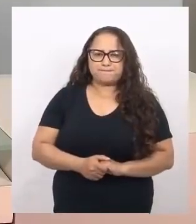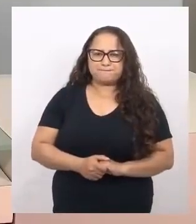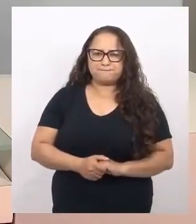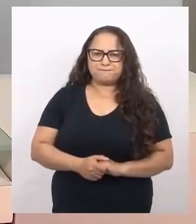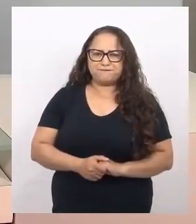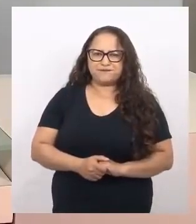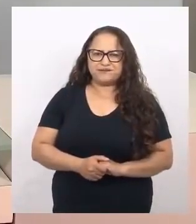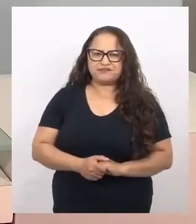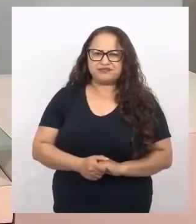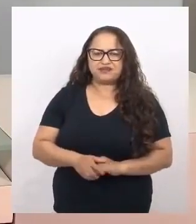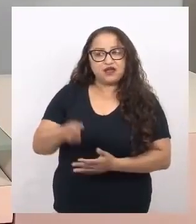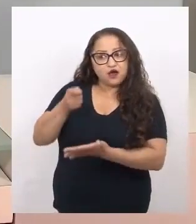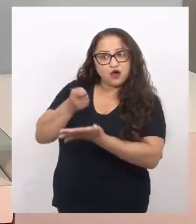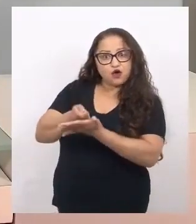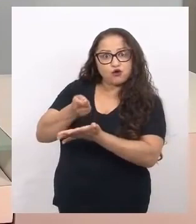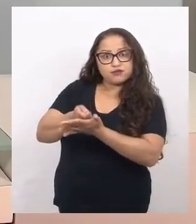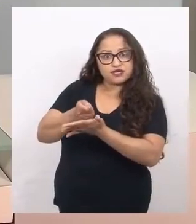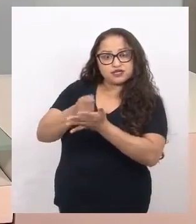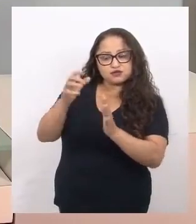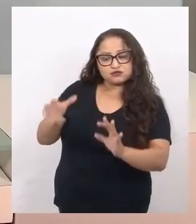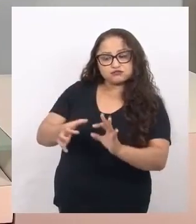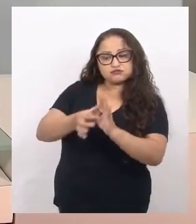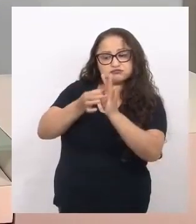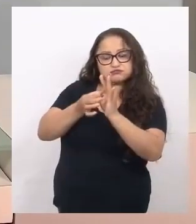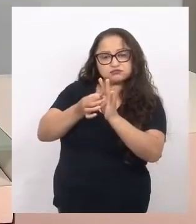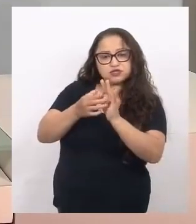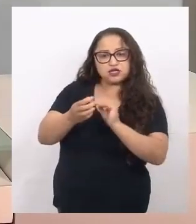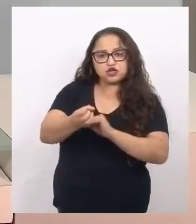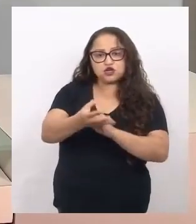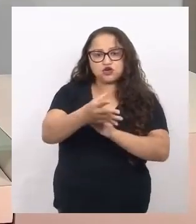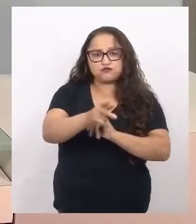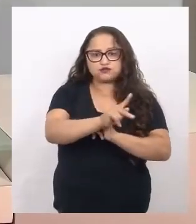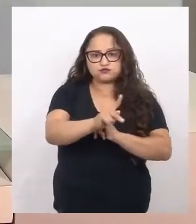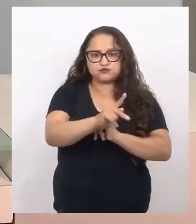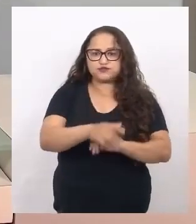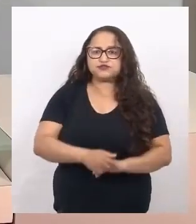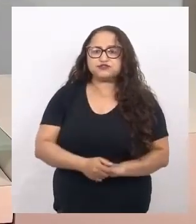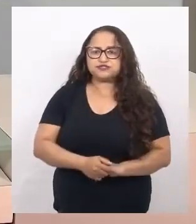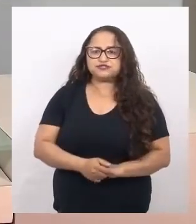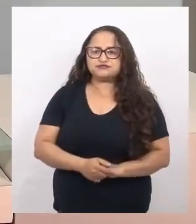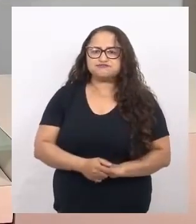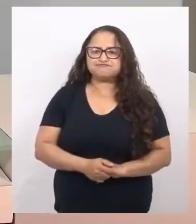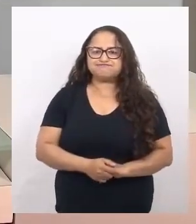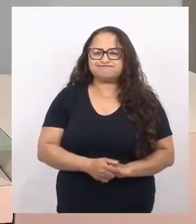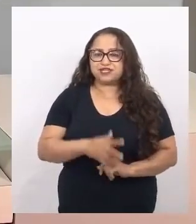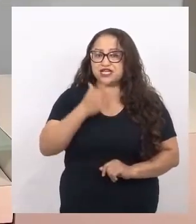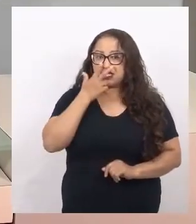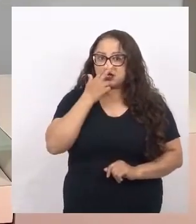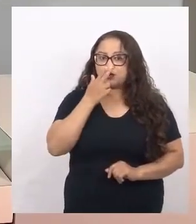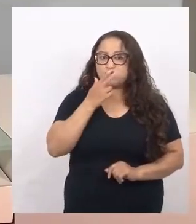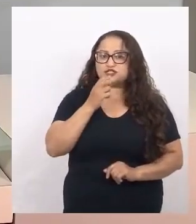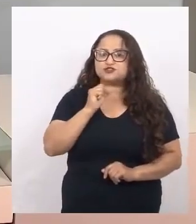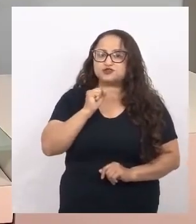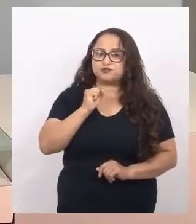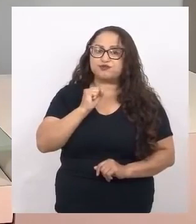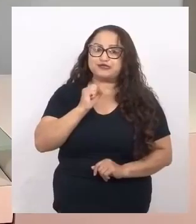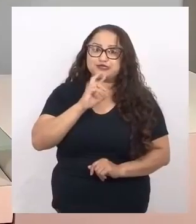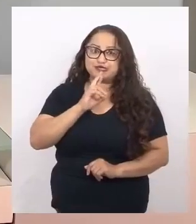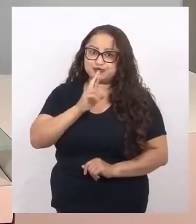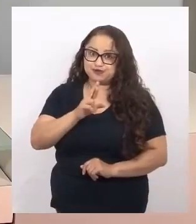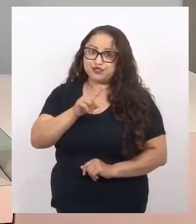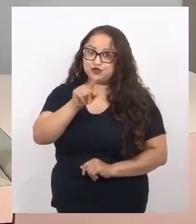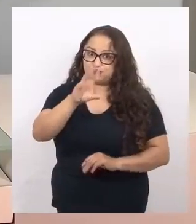é obrigatório associar itinerário e Inova aos professores? E aí, eu acho que eu posso até, vou me arriscar aqui na resposta e você